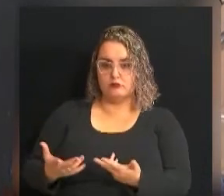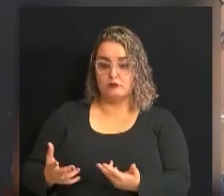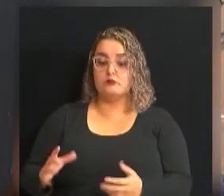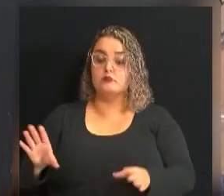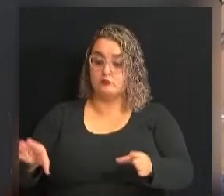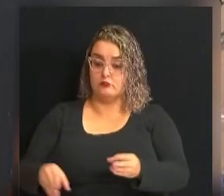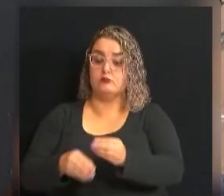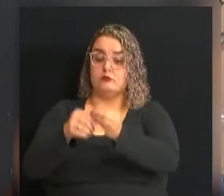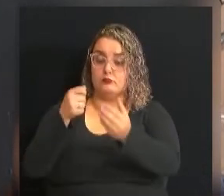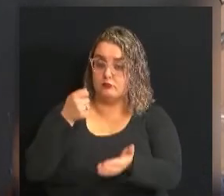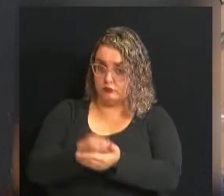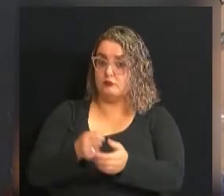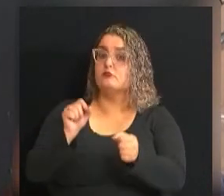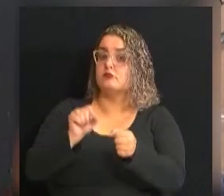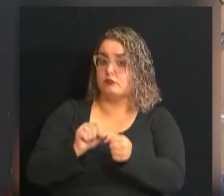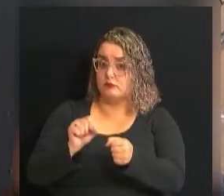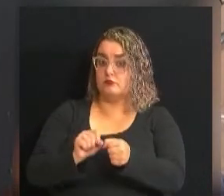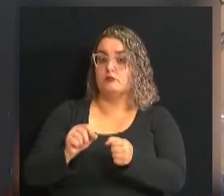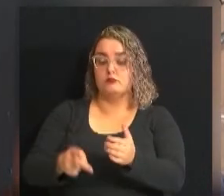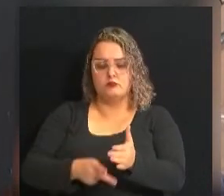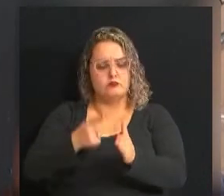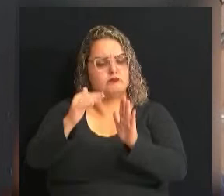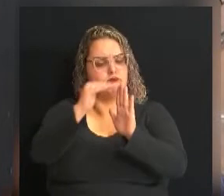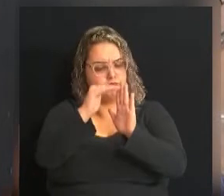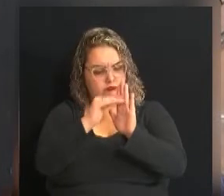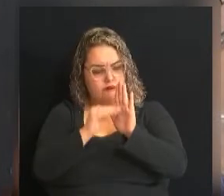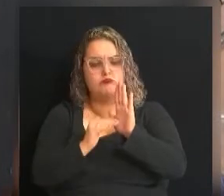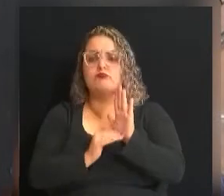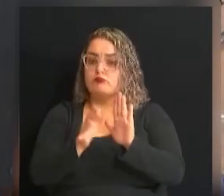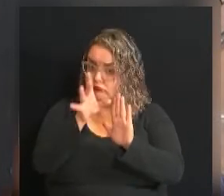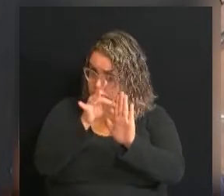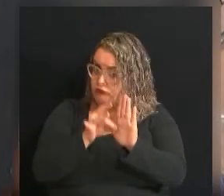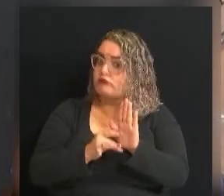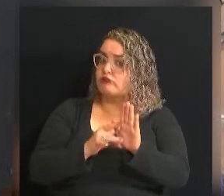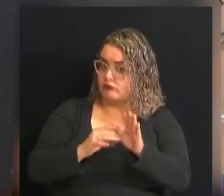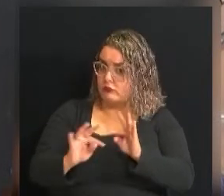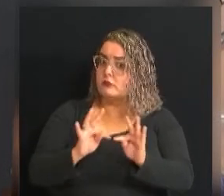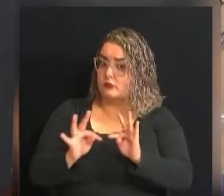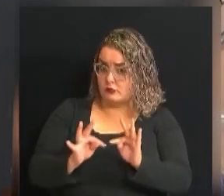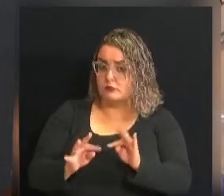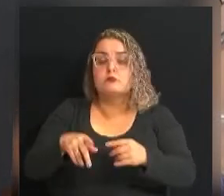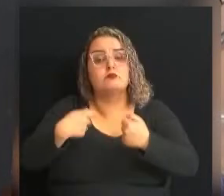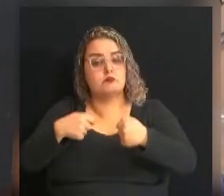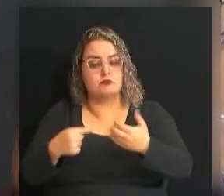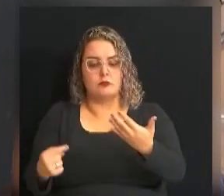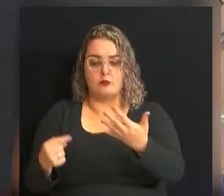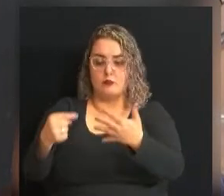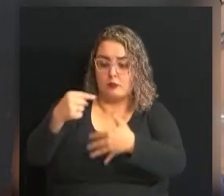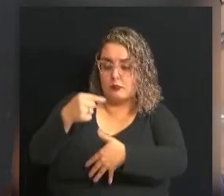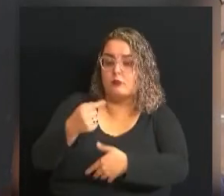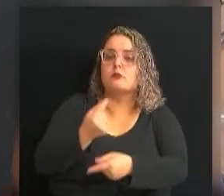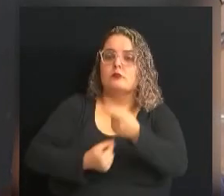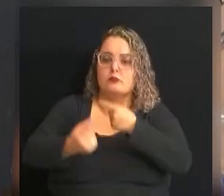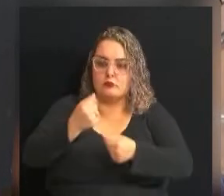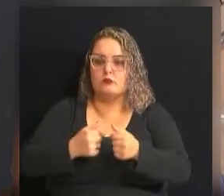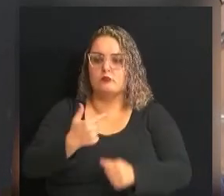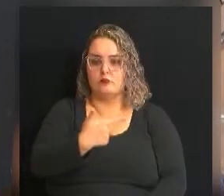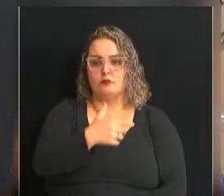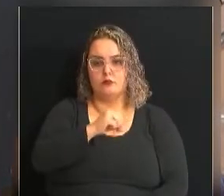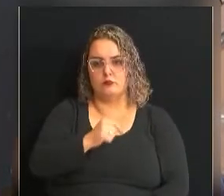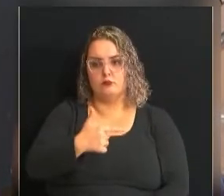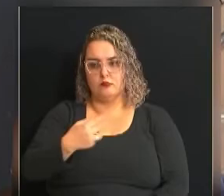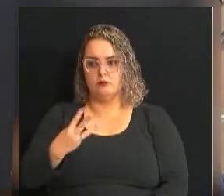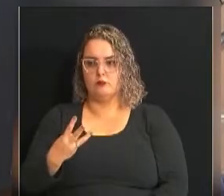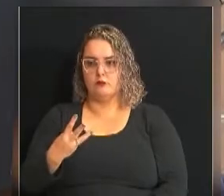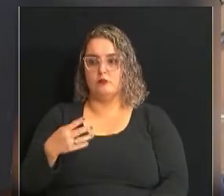legislativo para que as emendas sejam feitas seguindo todos os critérios técnicos que devem ser apontados no